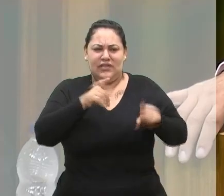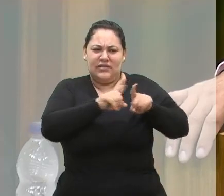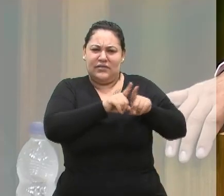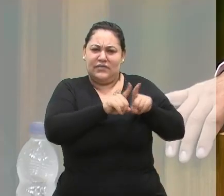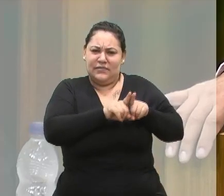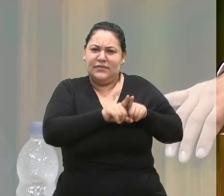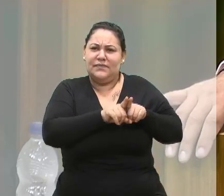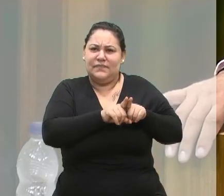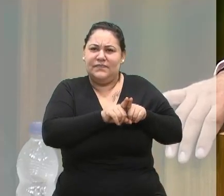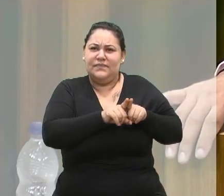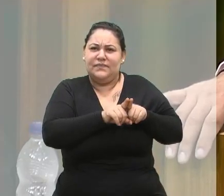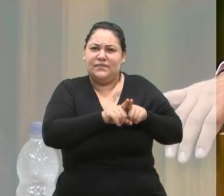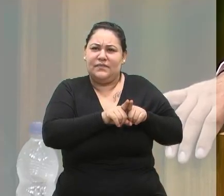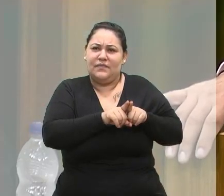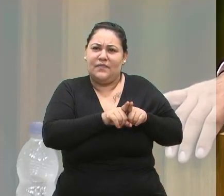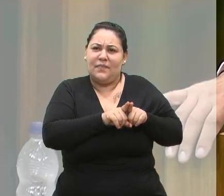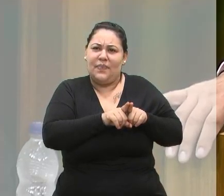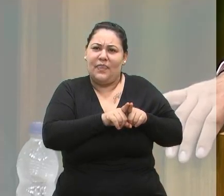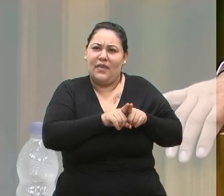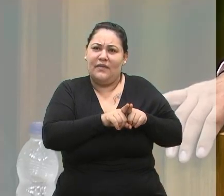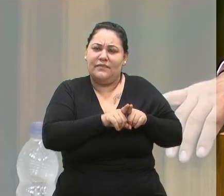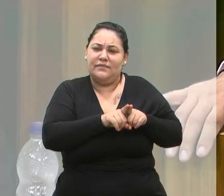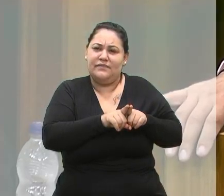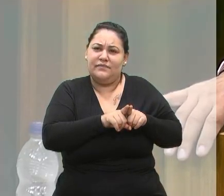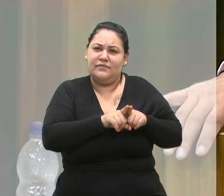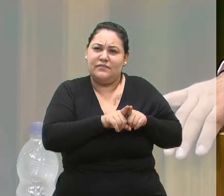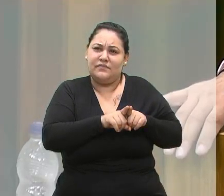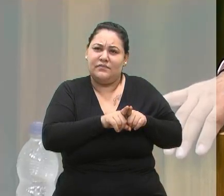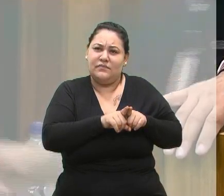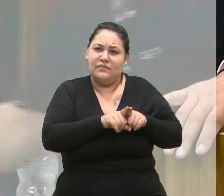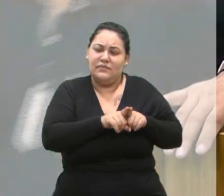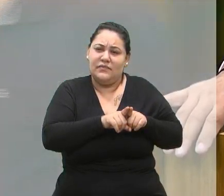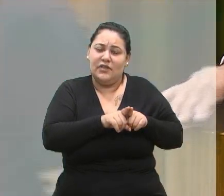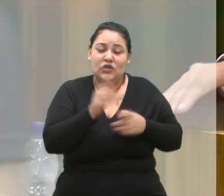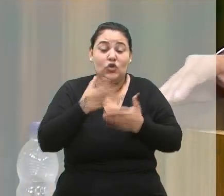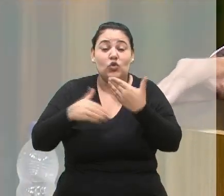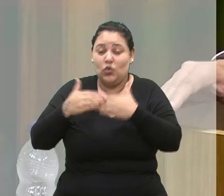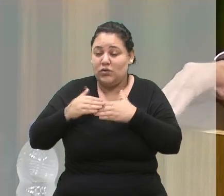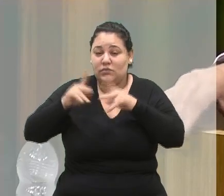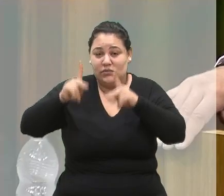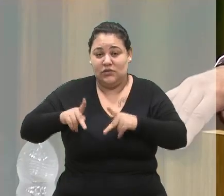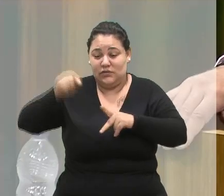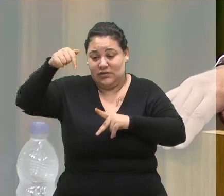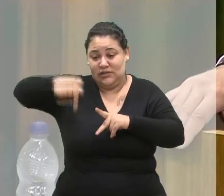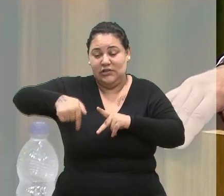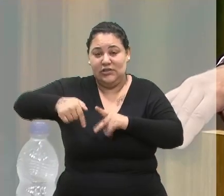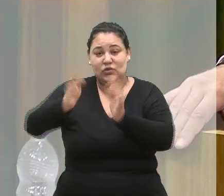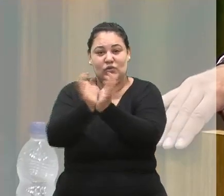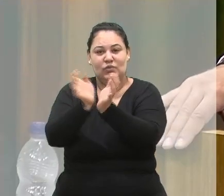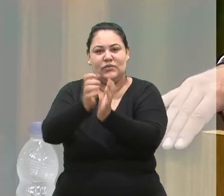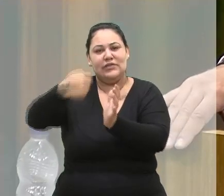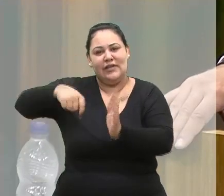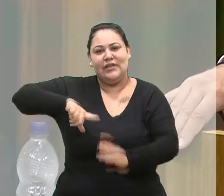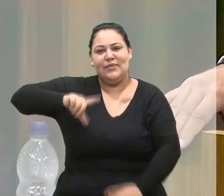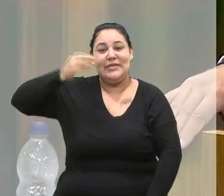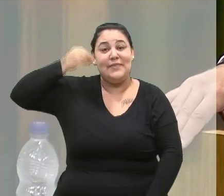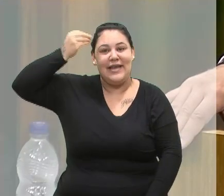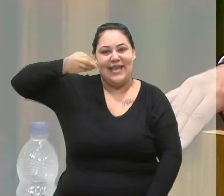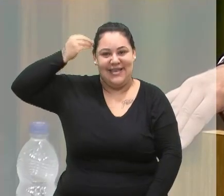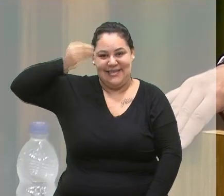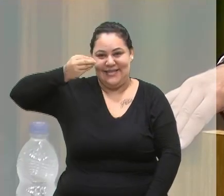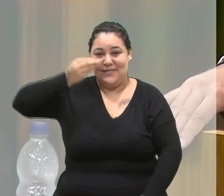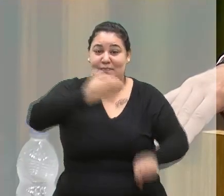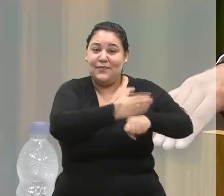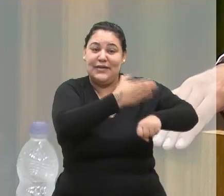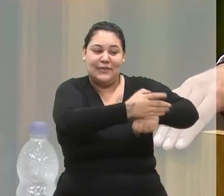oportunizar, concordo com o vereador D'Ambros que todos do Legislativo teriam que ter uma experiência, mínima que fosse, no